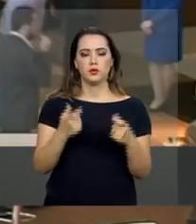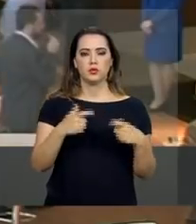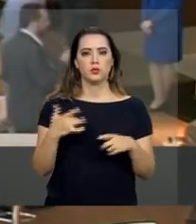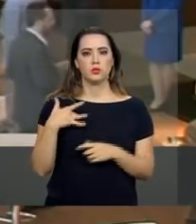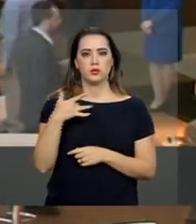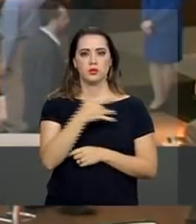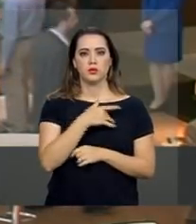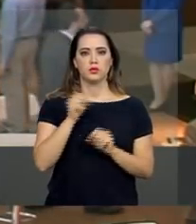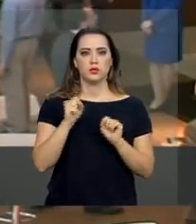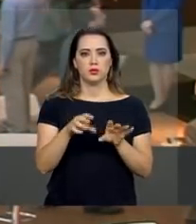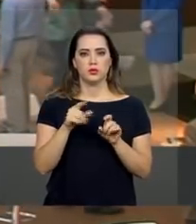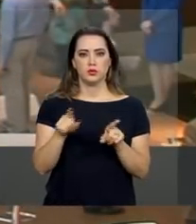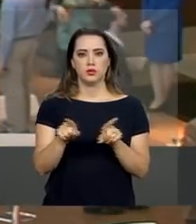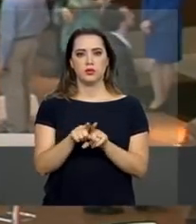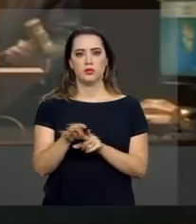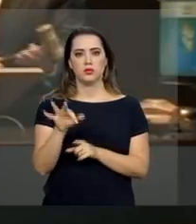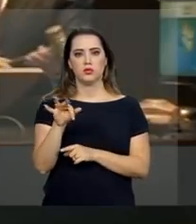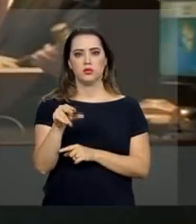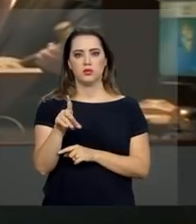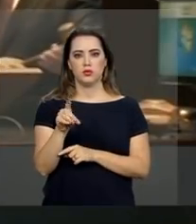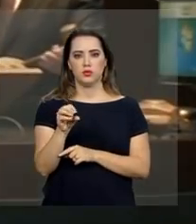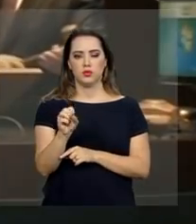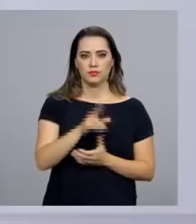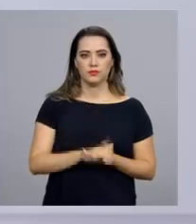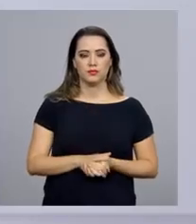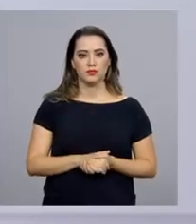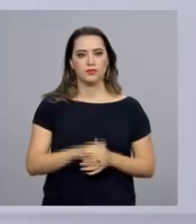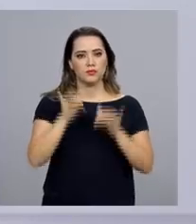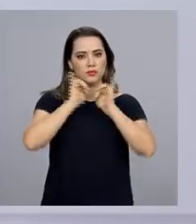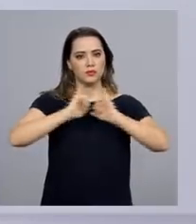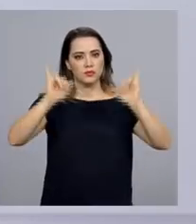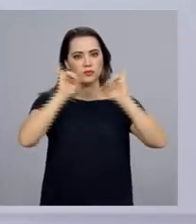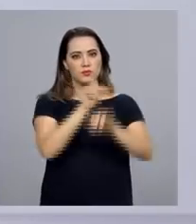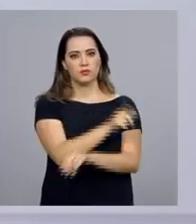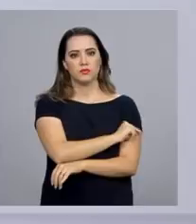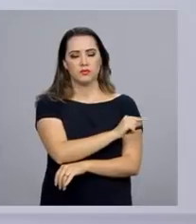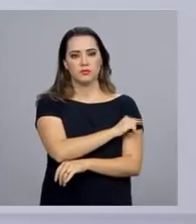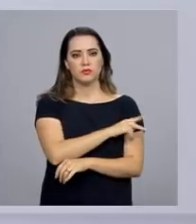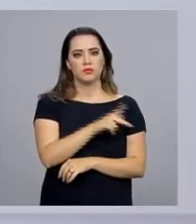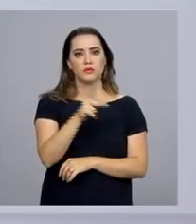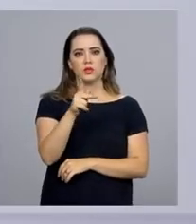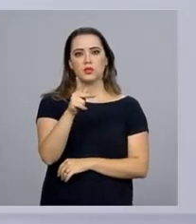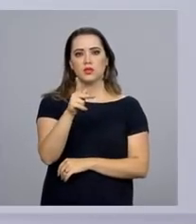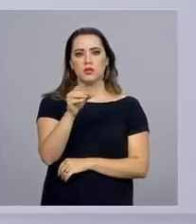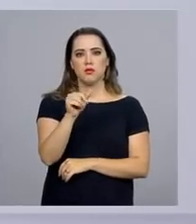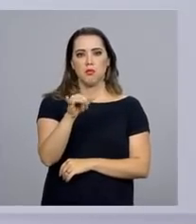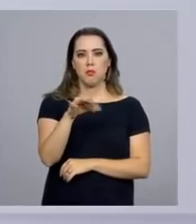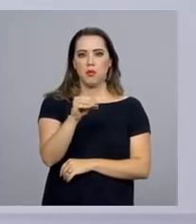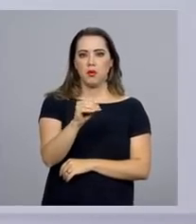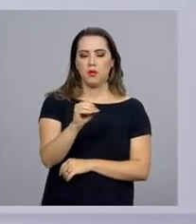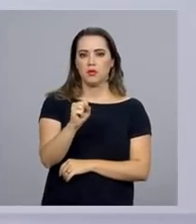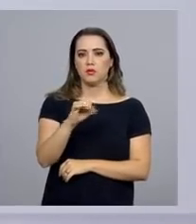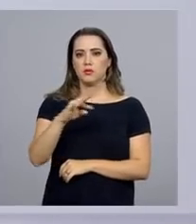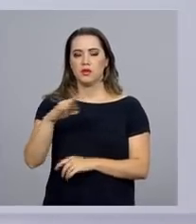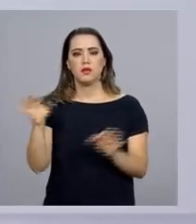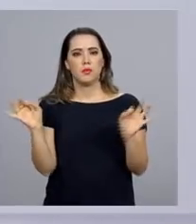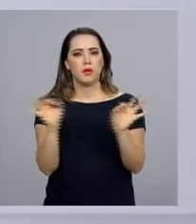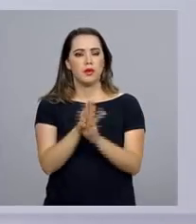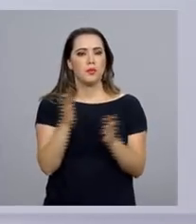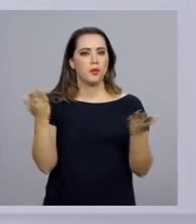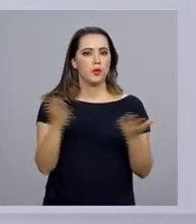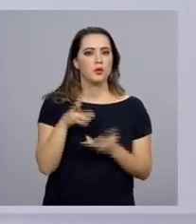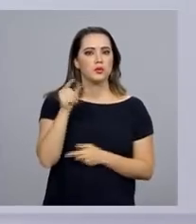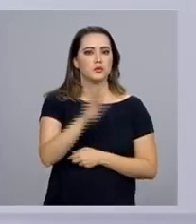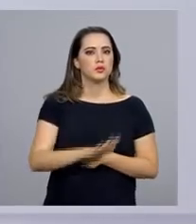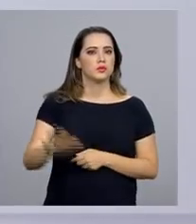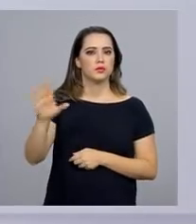educação e também em um fundo social a campanha de vacinação contra a poliomielite sarampo termina hoje em todo o